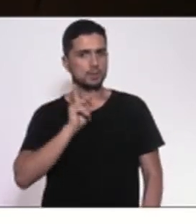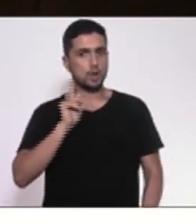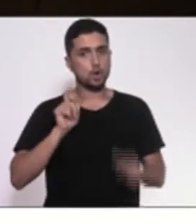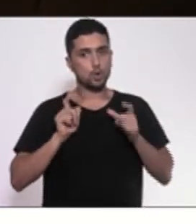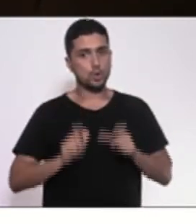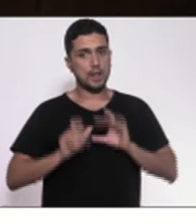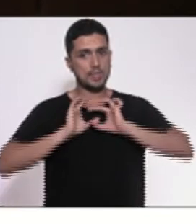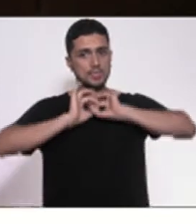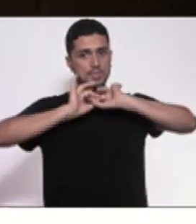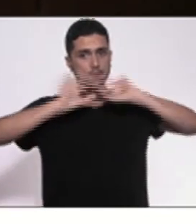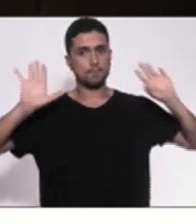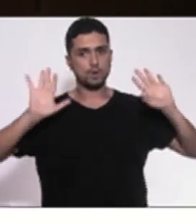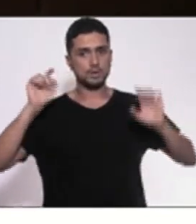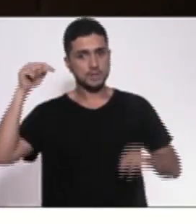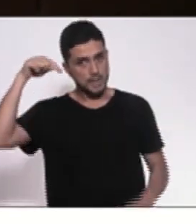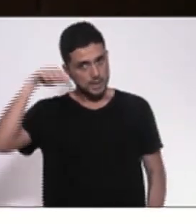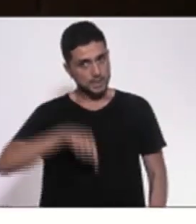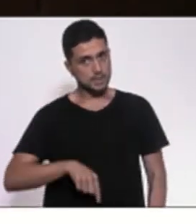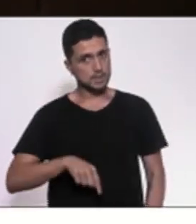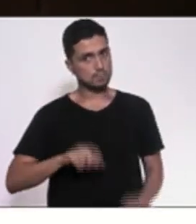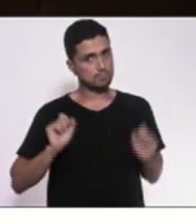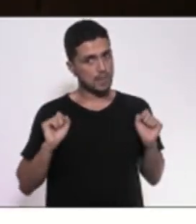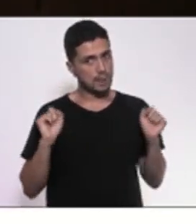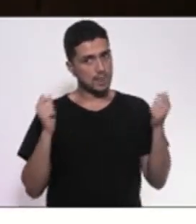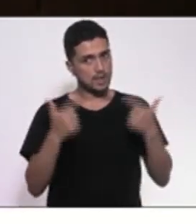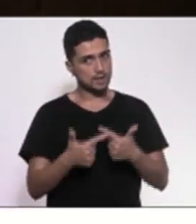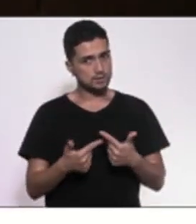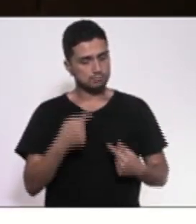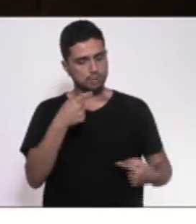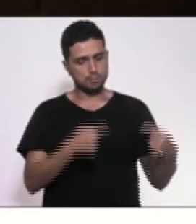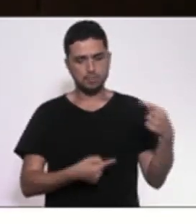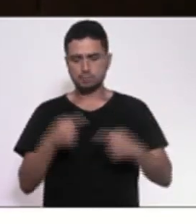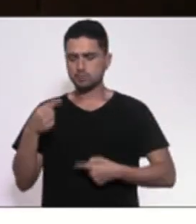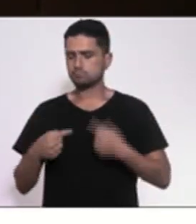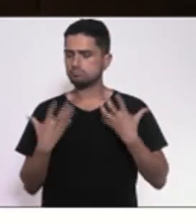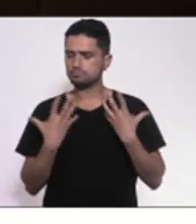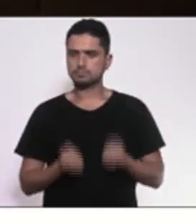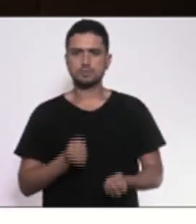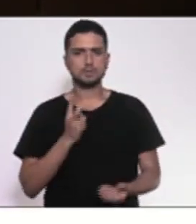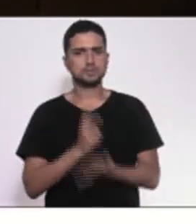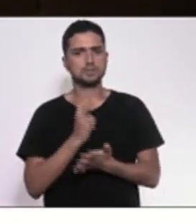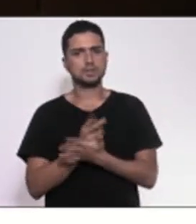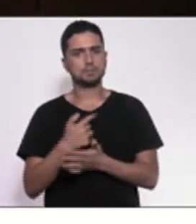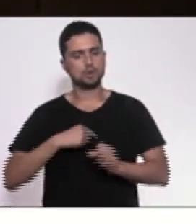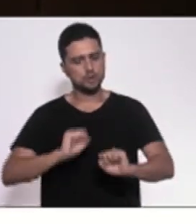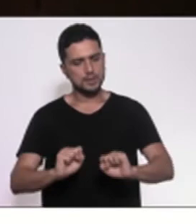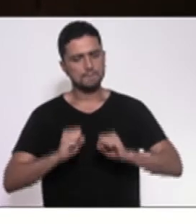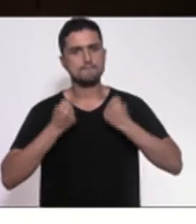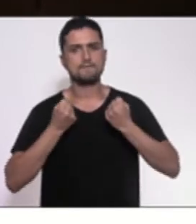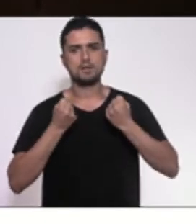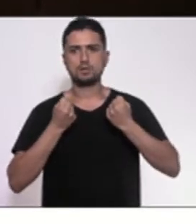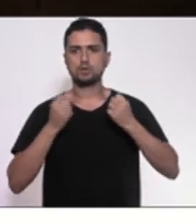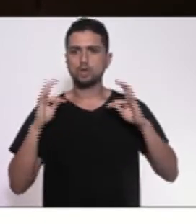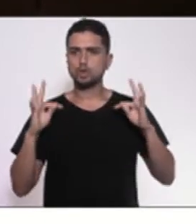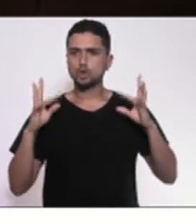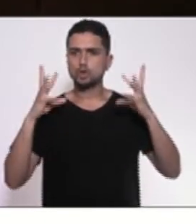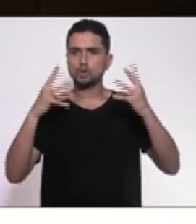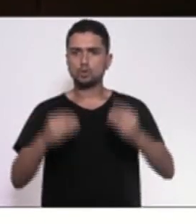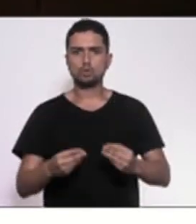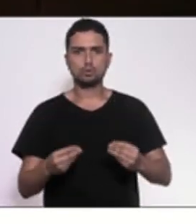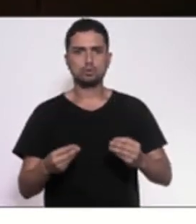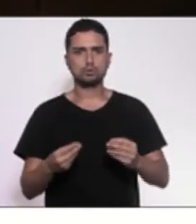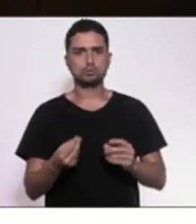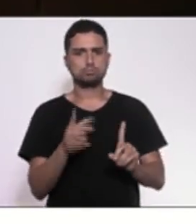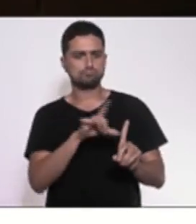de democracia e do embate é aqui nesse plenário. Será sempre muito bem-vindo. Eu defenderei toda e qualquer prerrogativa de